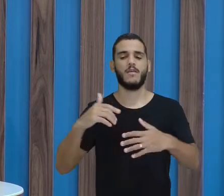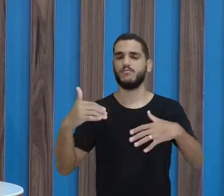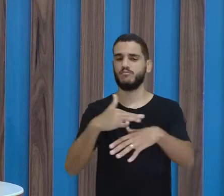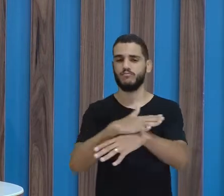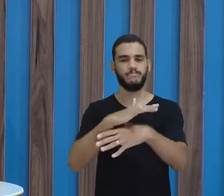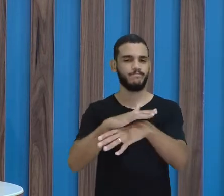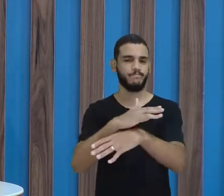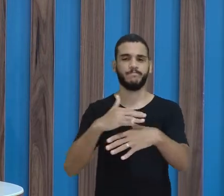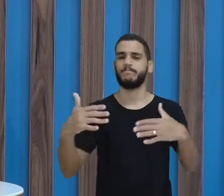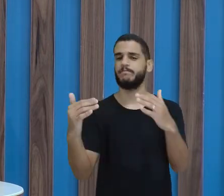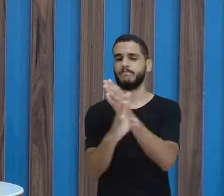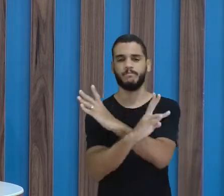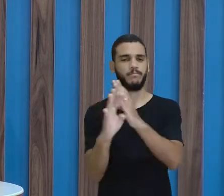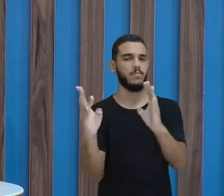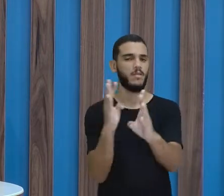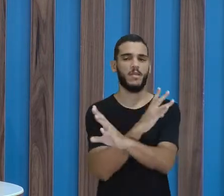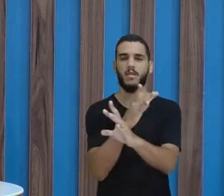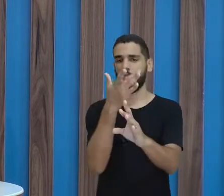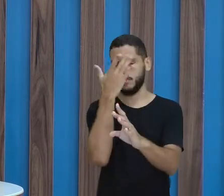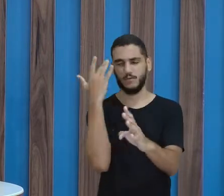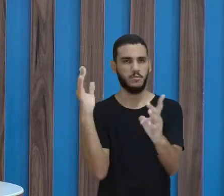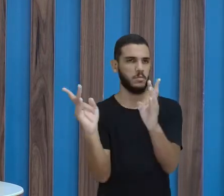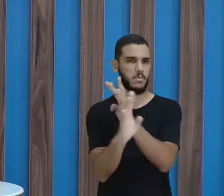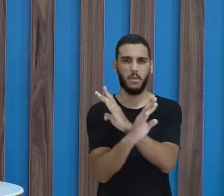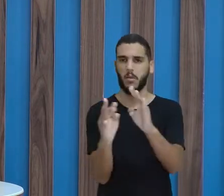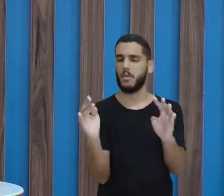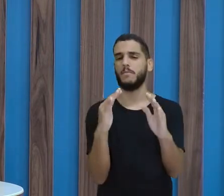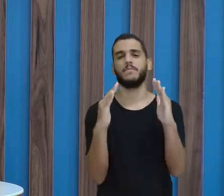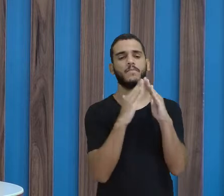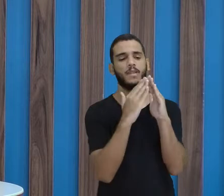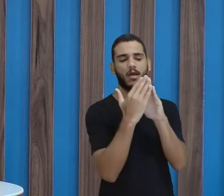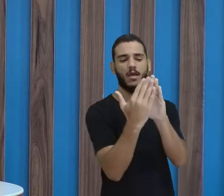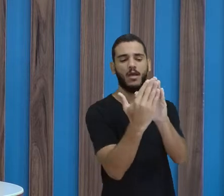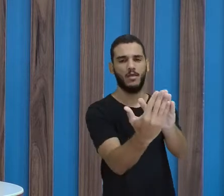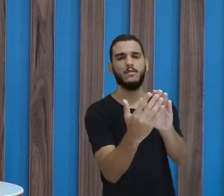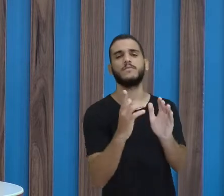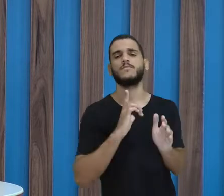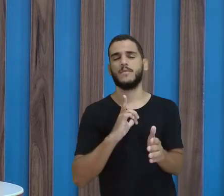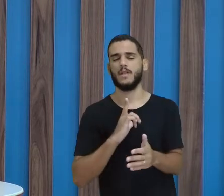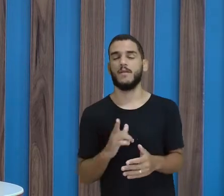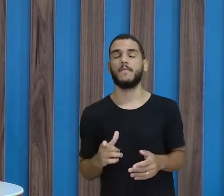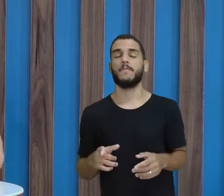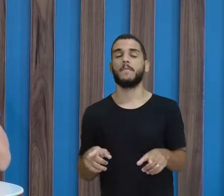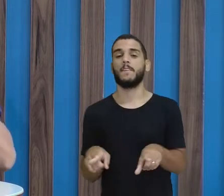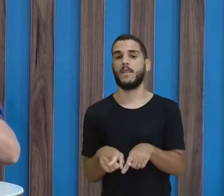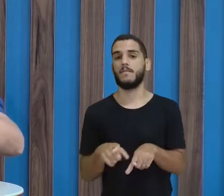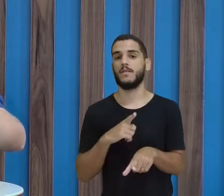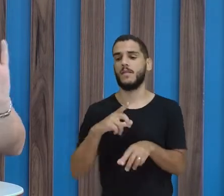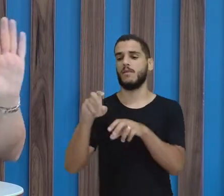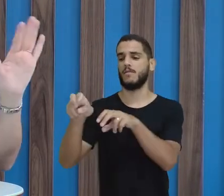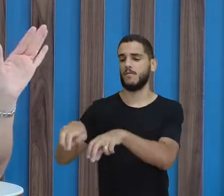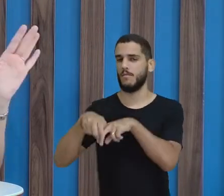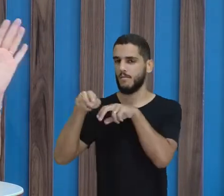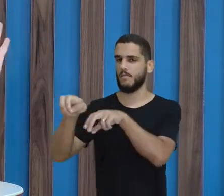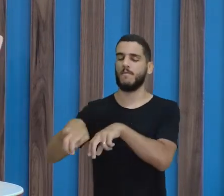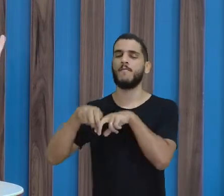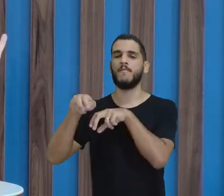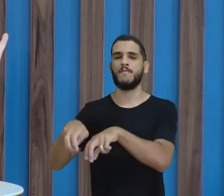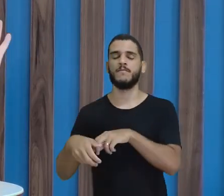muitas lojas, tem muito comércio, tem casas próximas umas das outras, mas também tem a área rural de